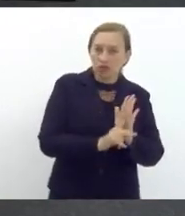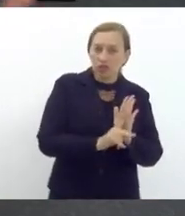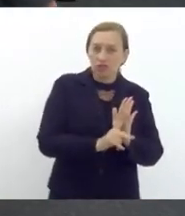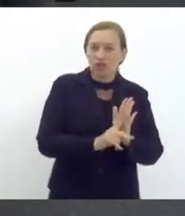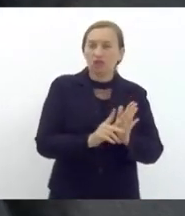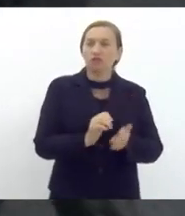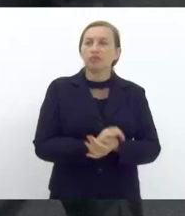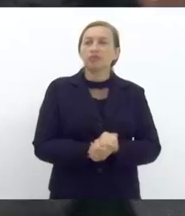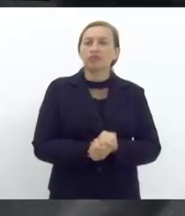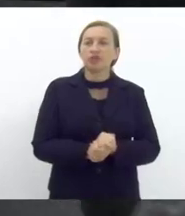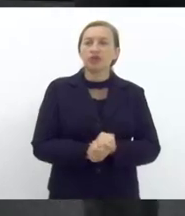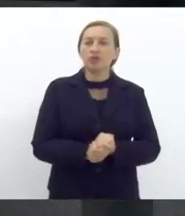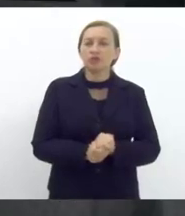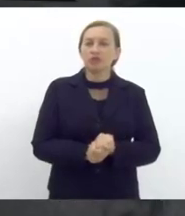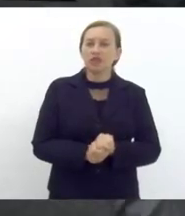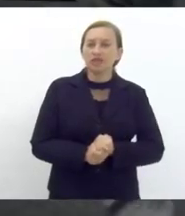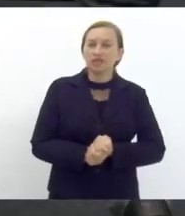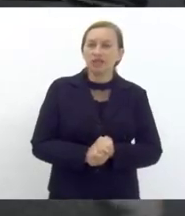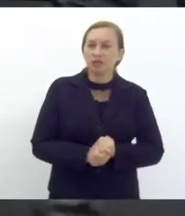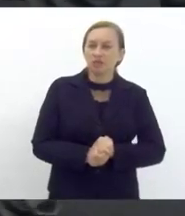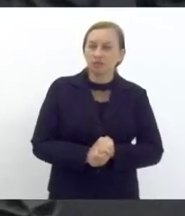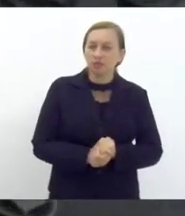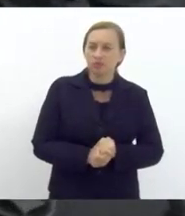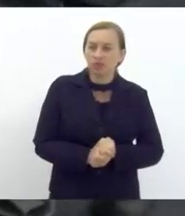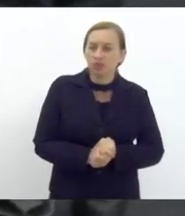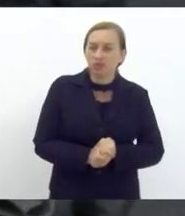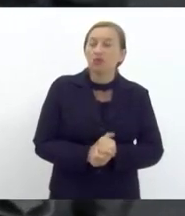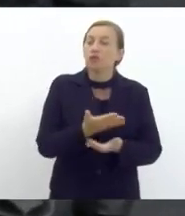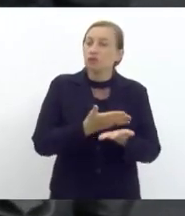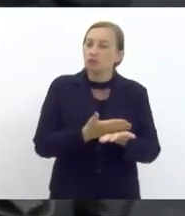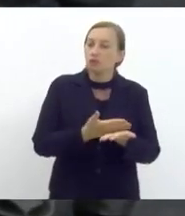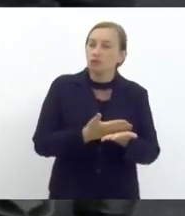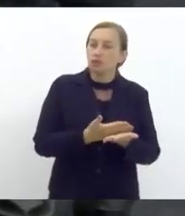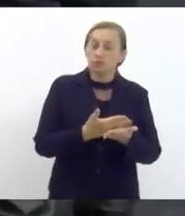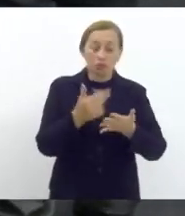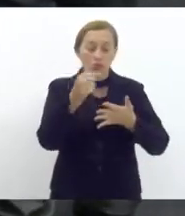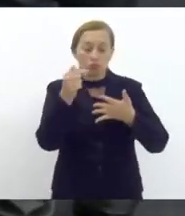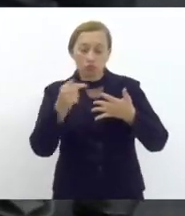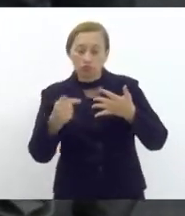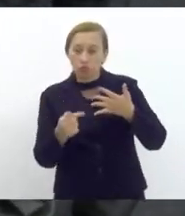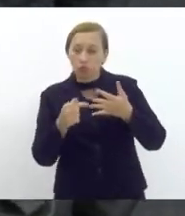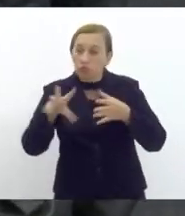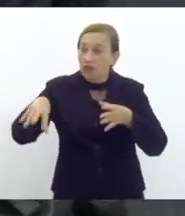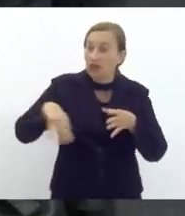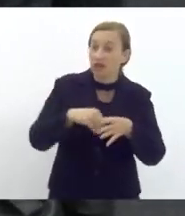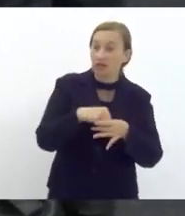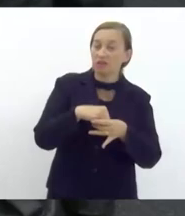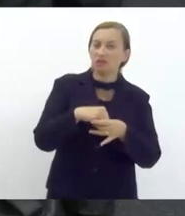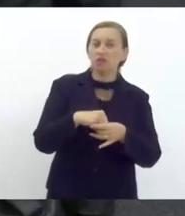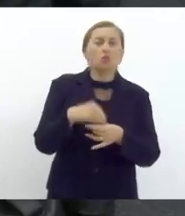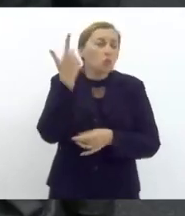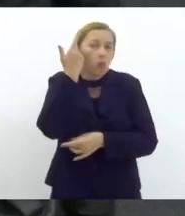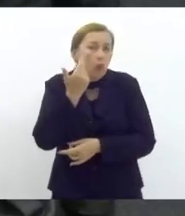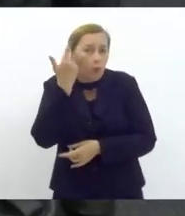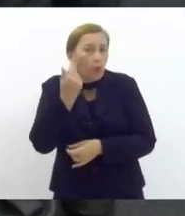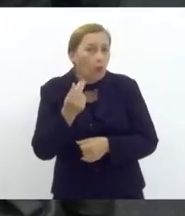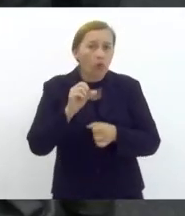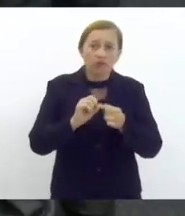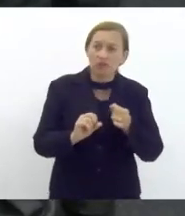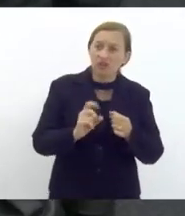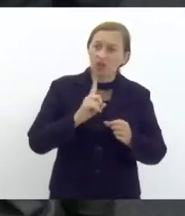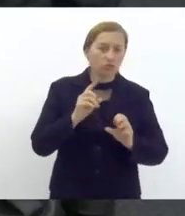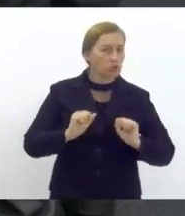que é de remoção de filhos e acrescente alguns pontos como a gente faz normalmente eu não